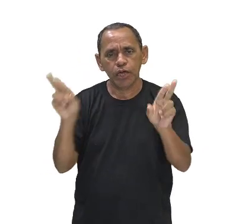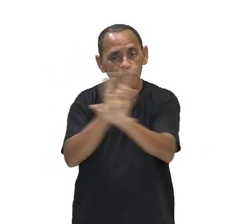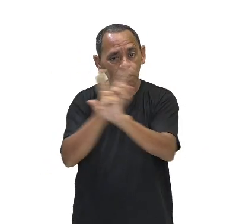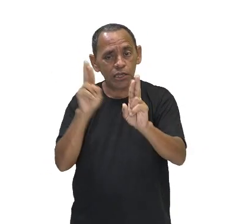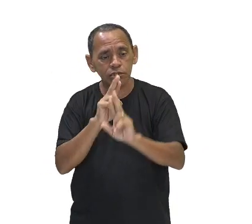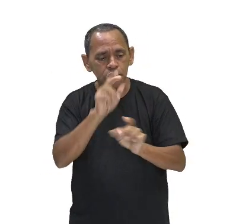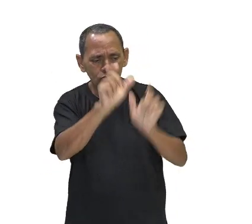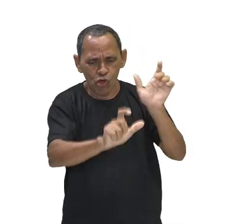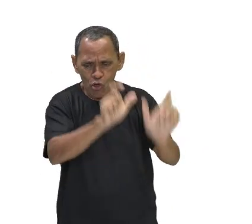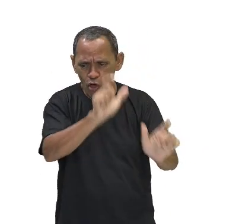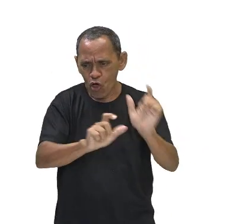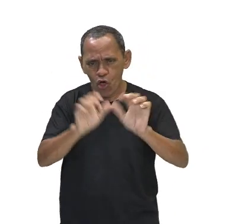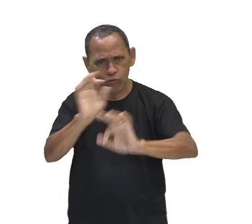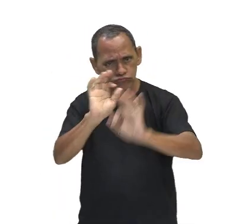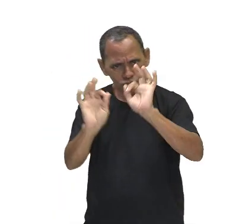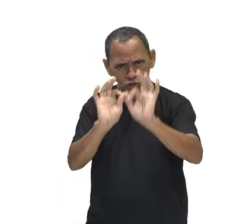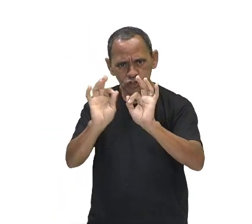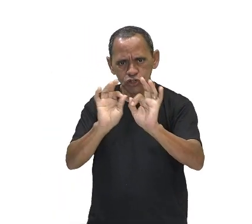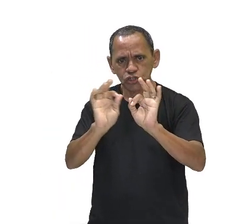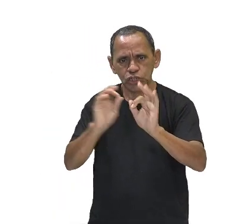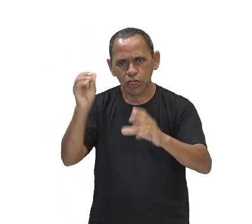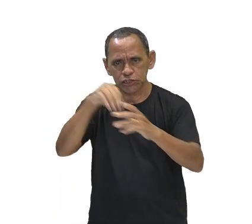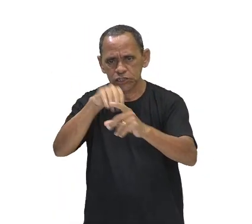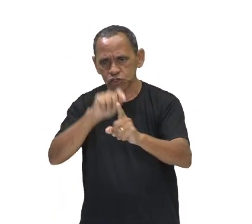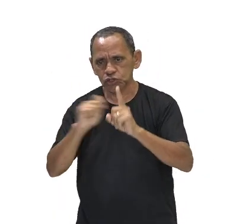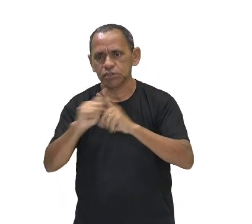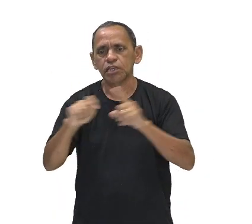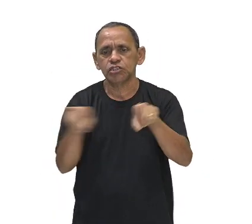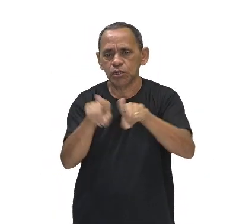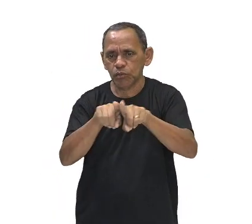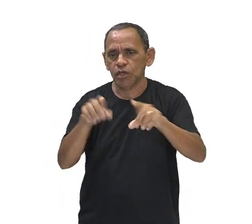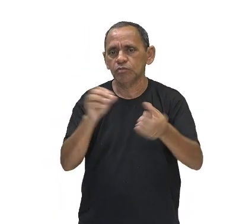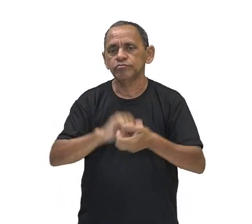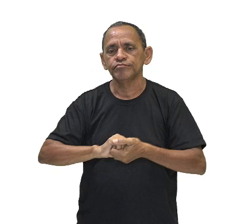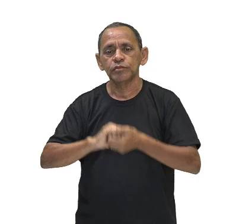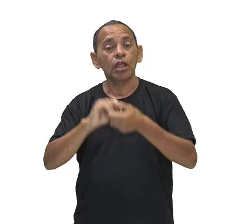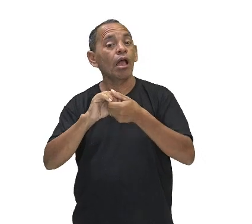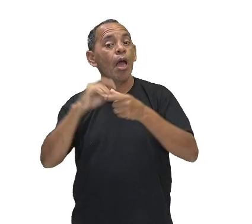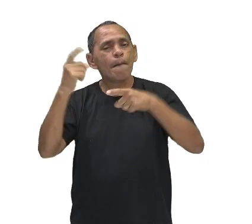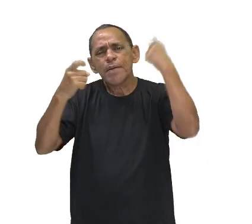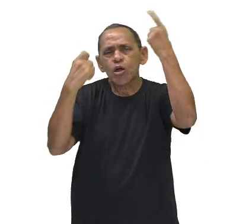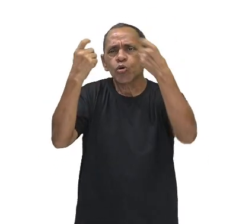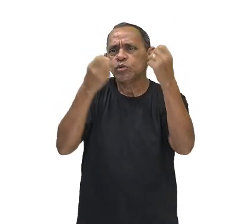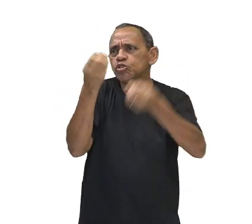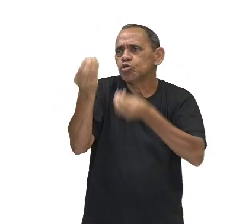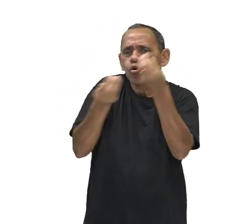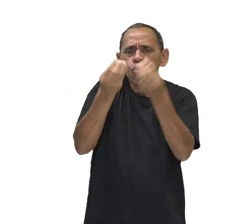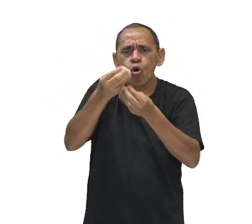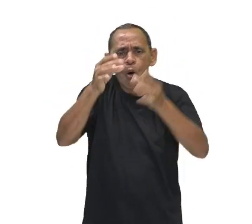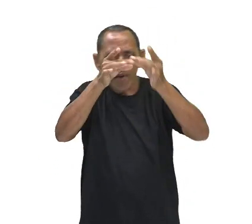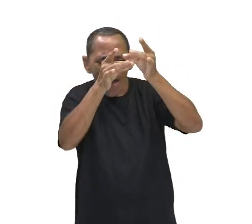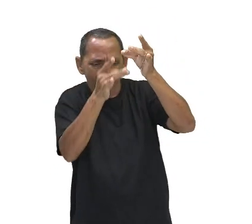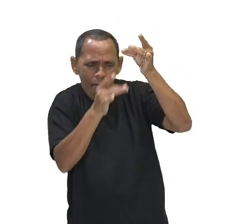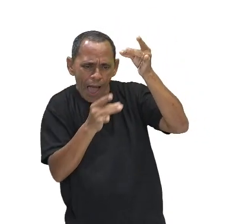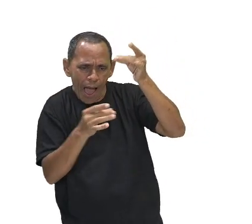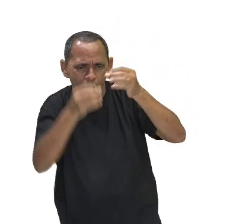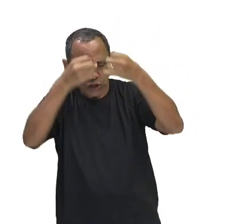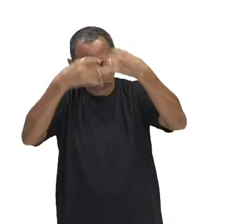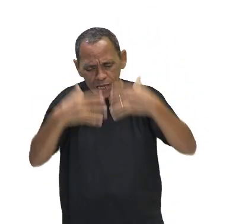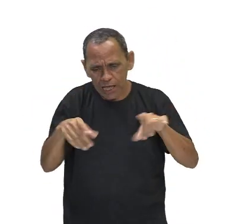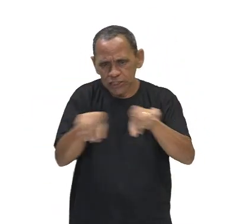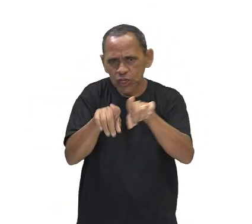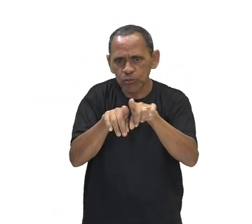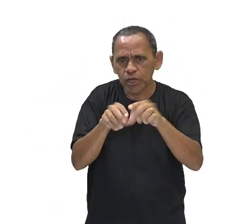indivíduos organizados em sociedade. Preocupa-se com a descrição e a explicação